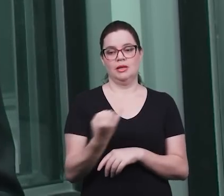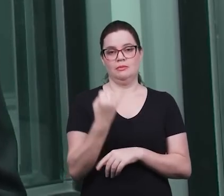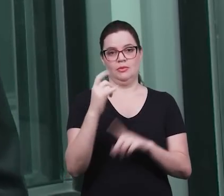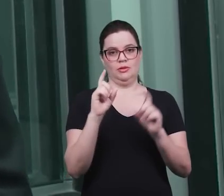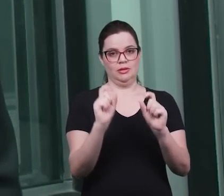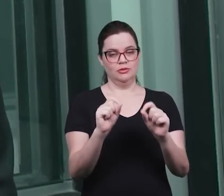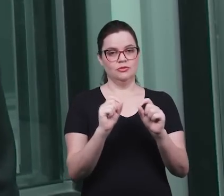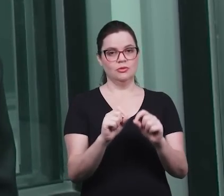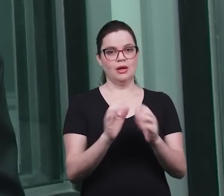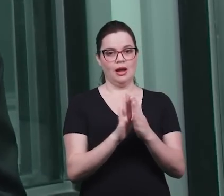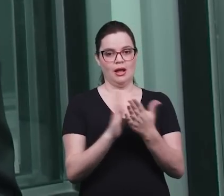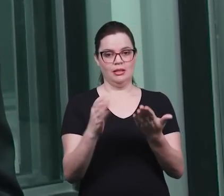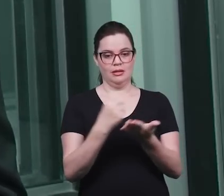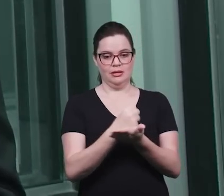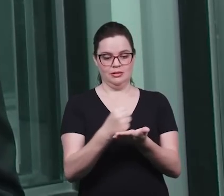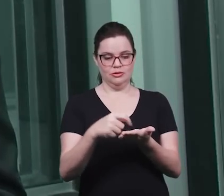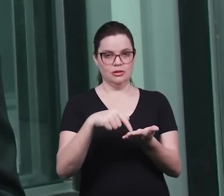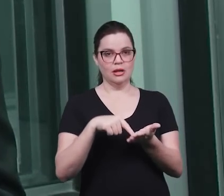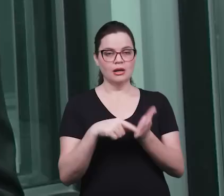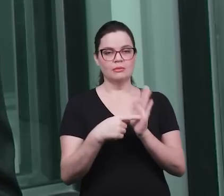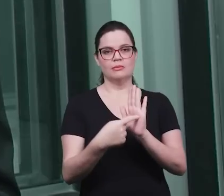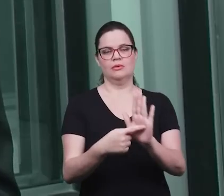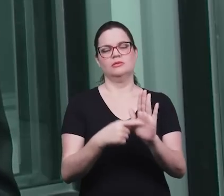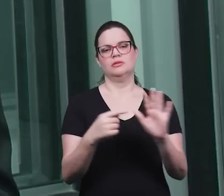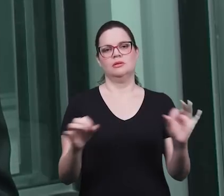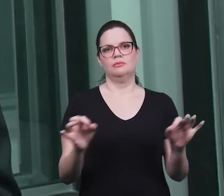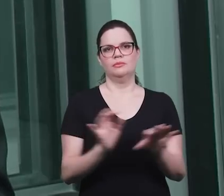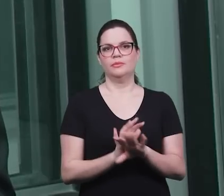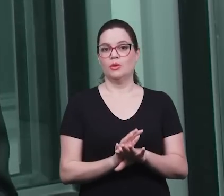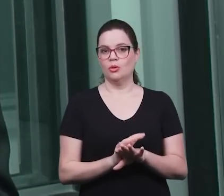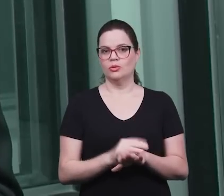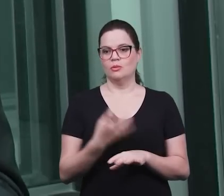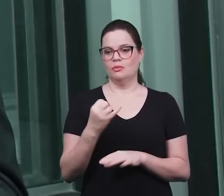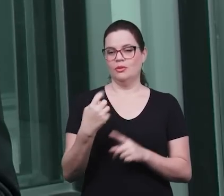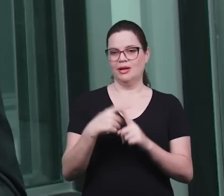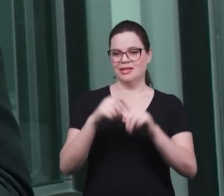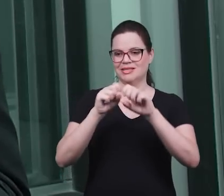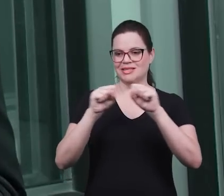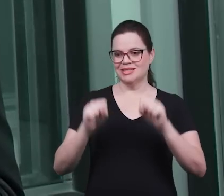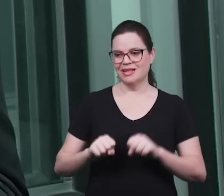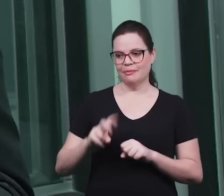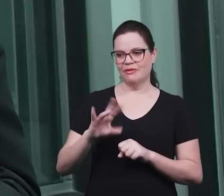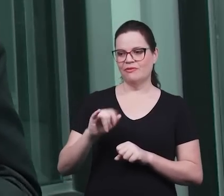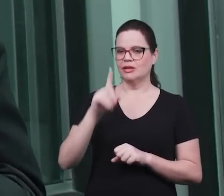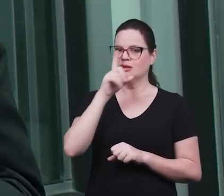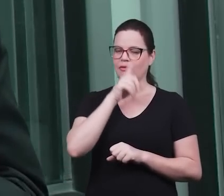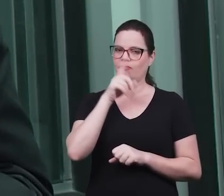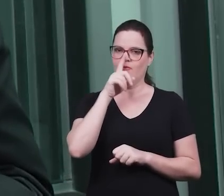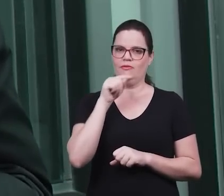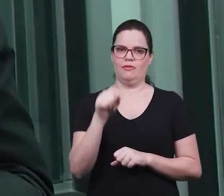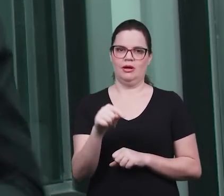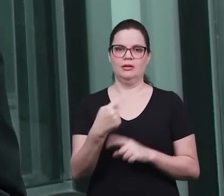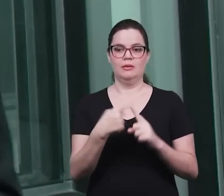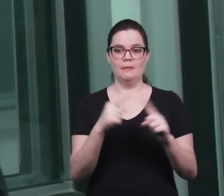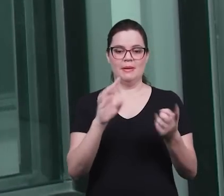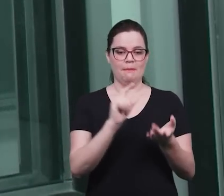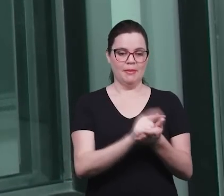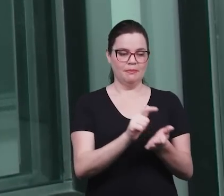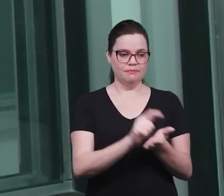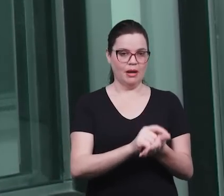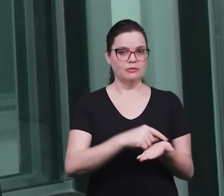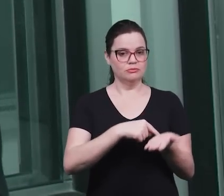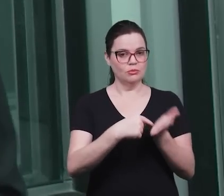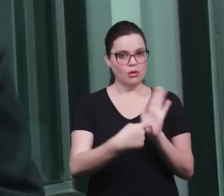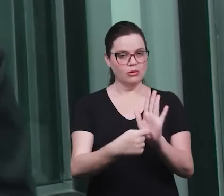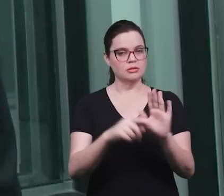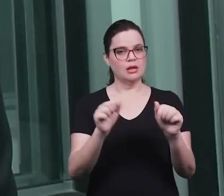se apresentar, fazer um processo encorpado para que quem vá analisar ele tenha certeza do que está